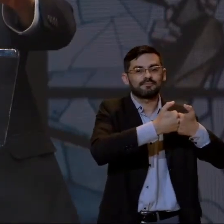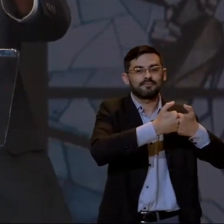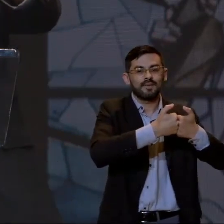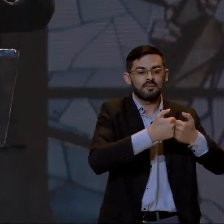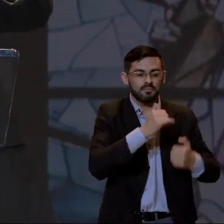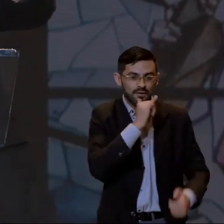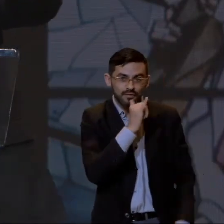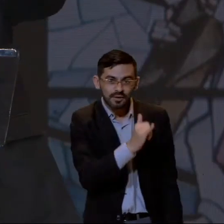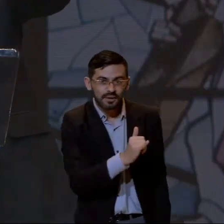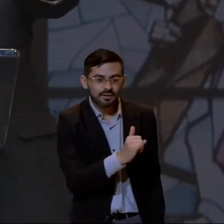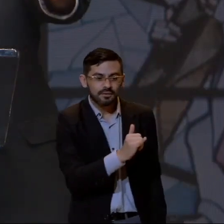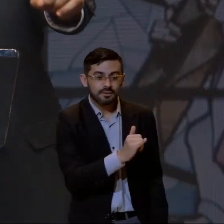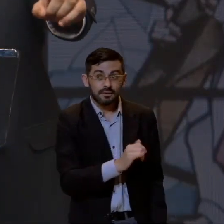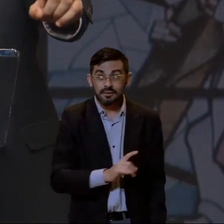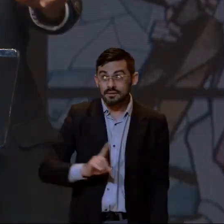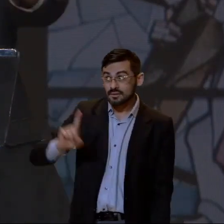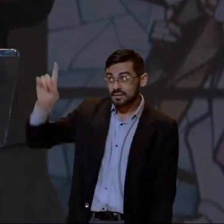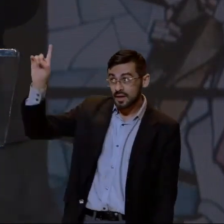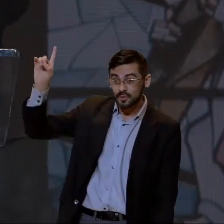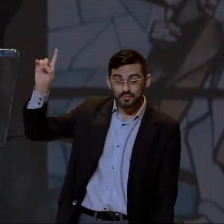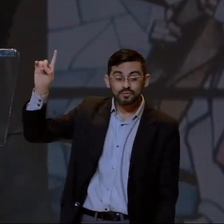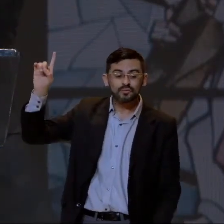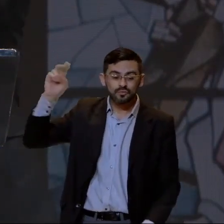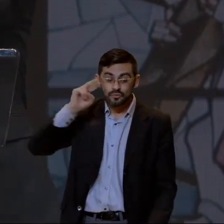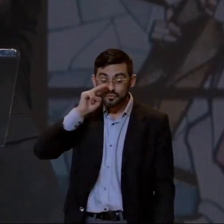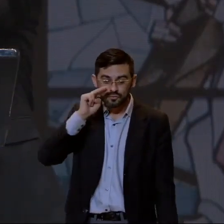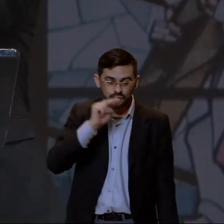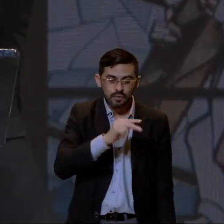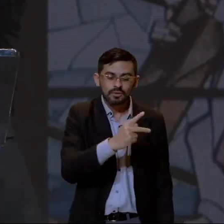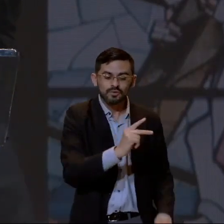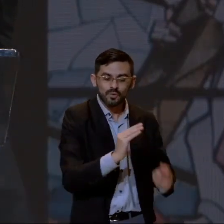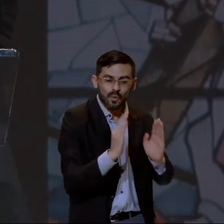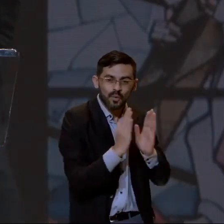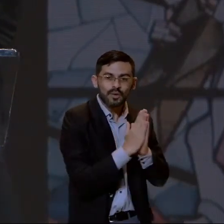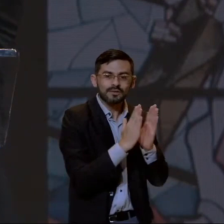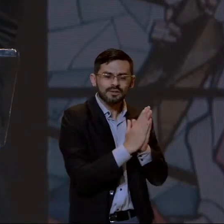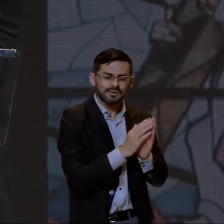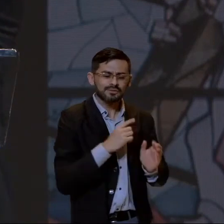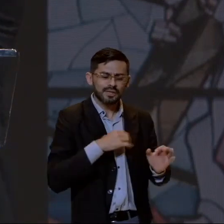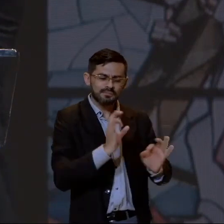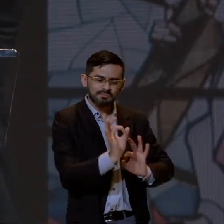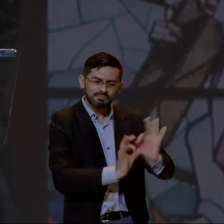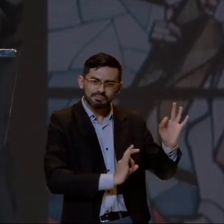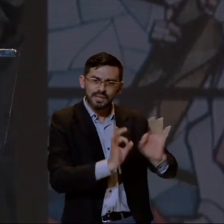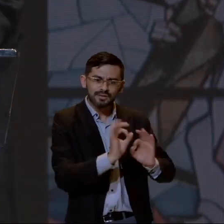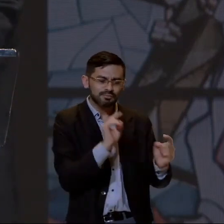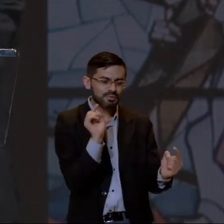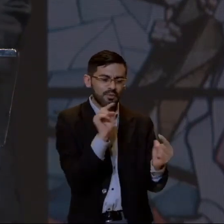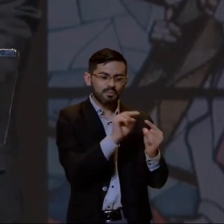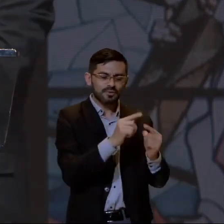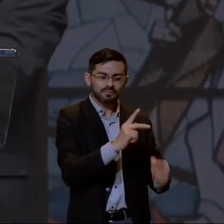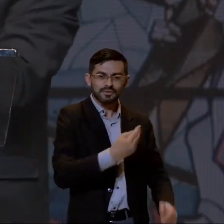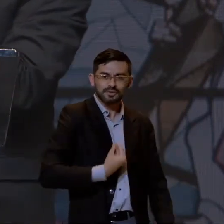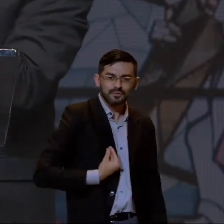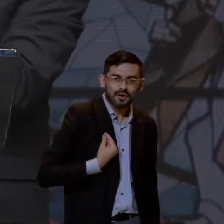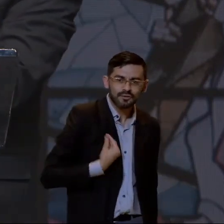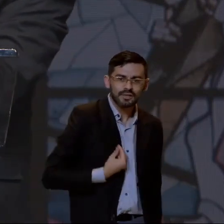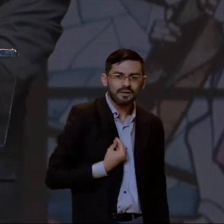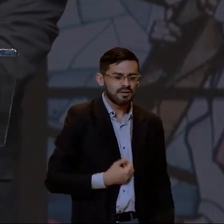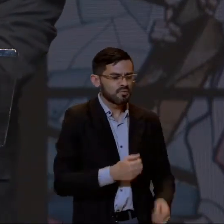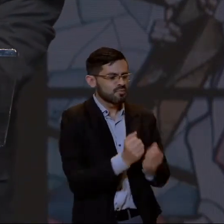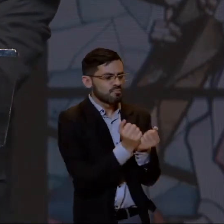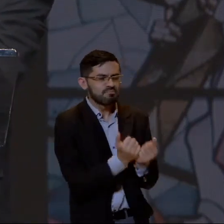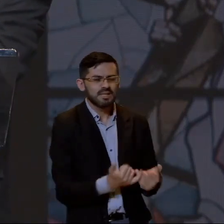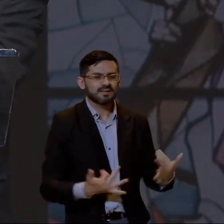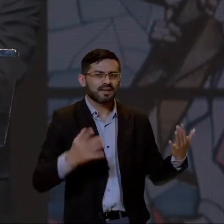para dizer: Deus te vê, Deus ouve a tua oração, Deus tem planos e propósitos para a tua vida. O imponderável de